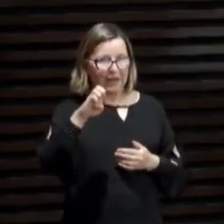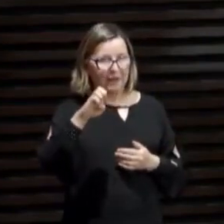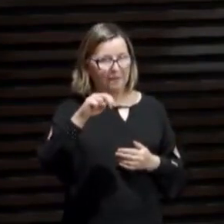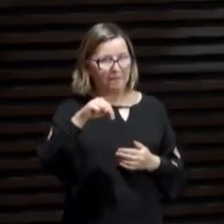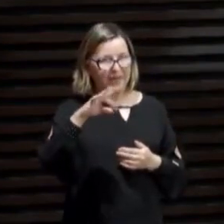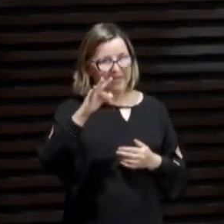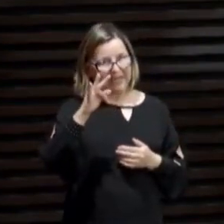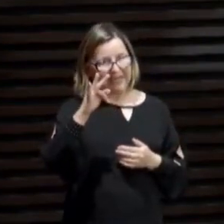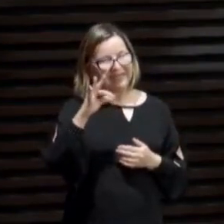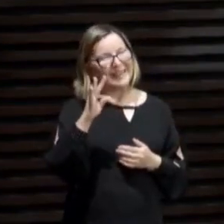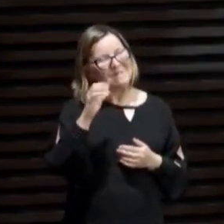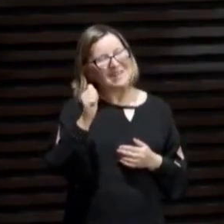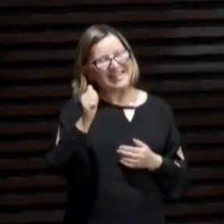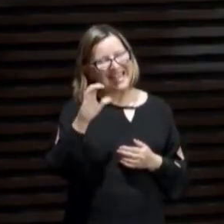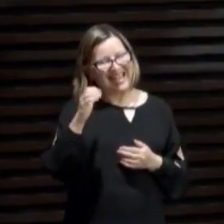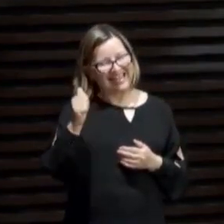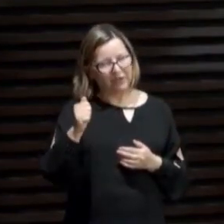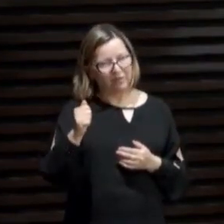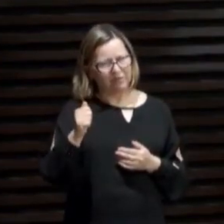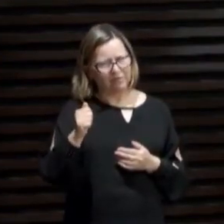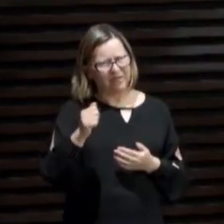Lamentação é pecado?